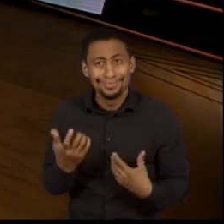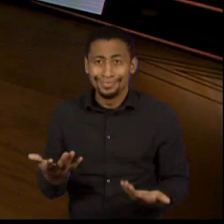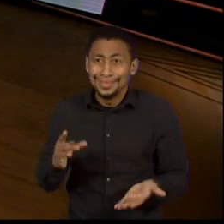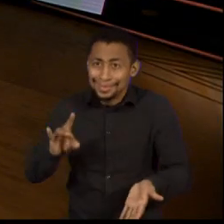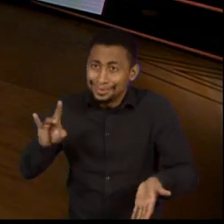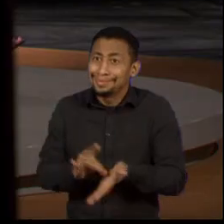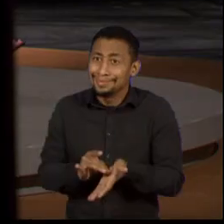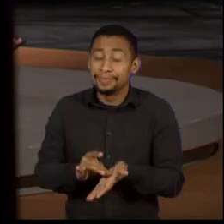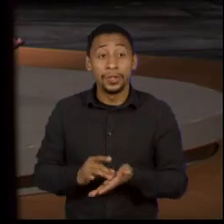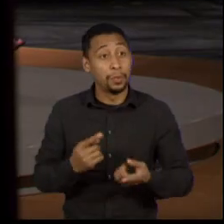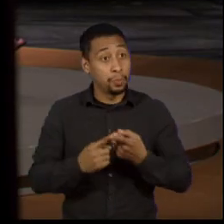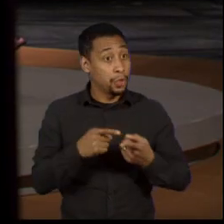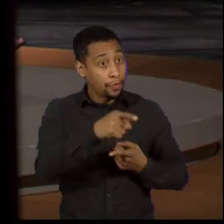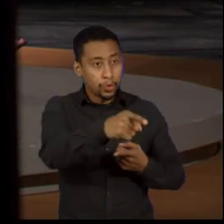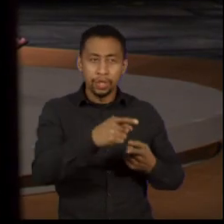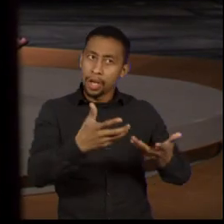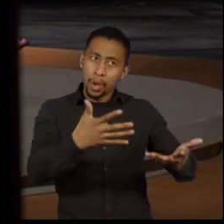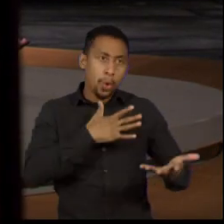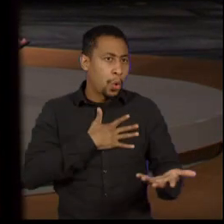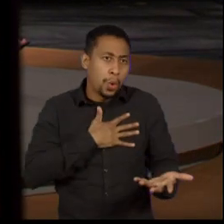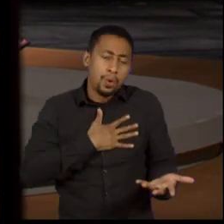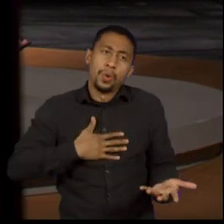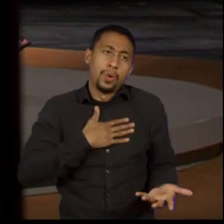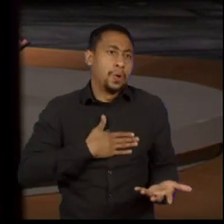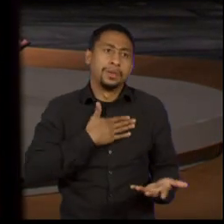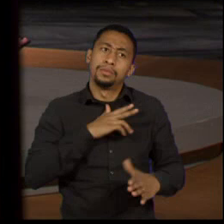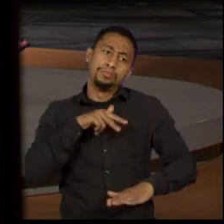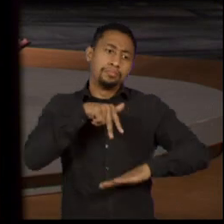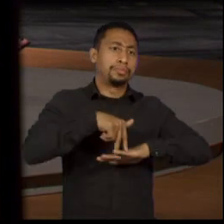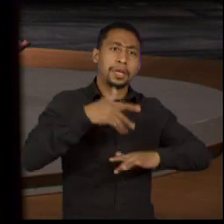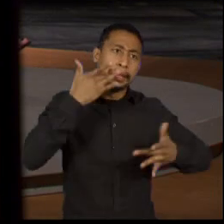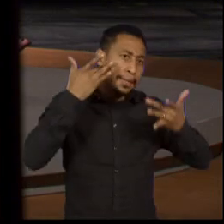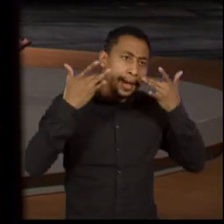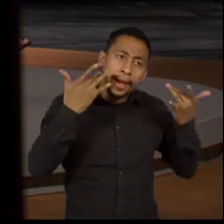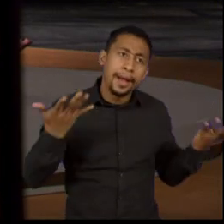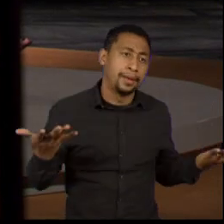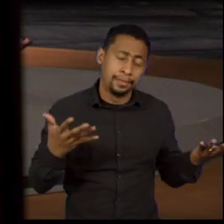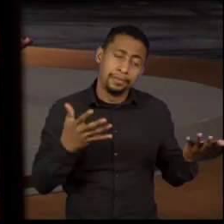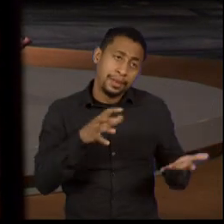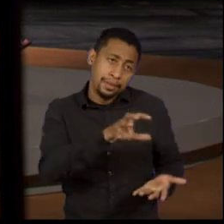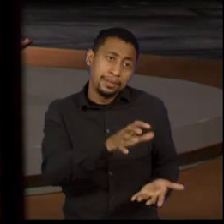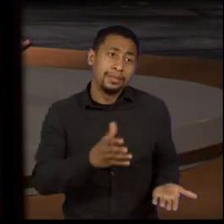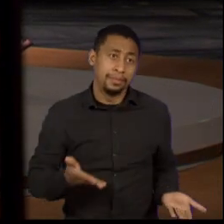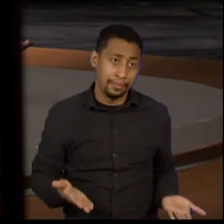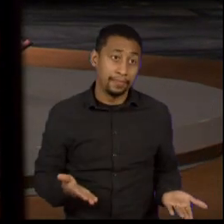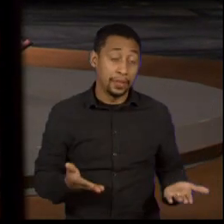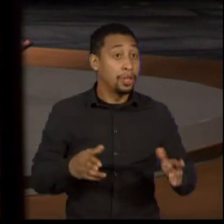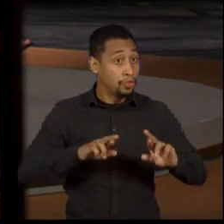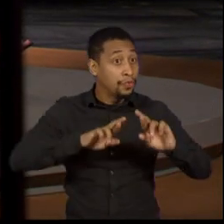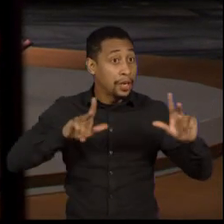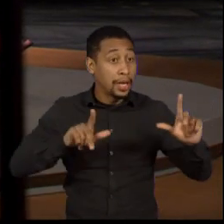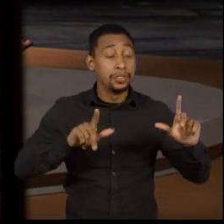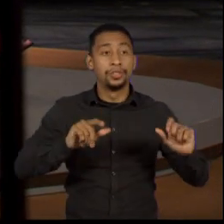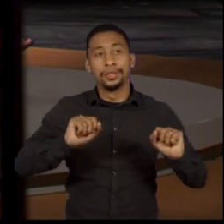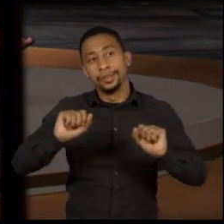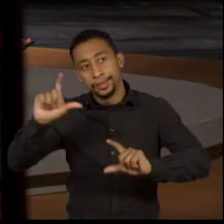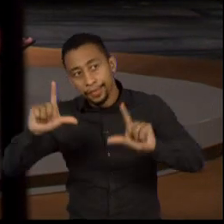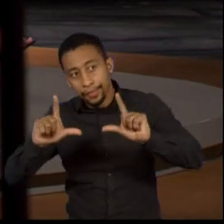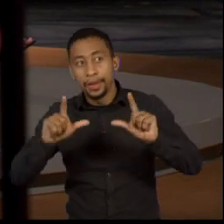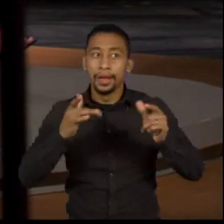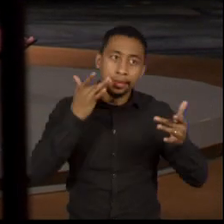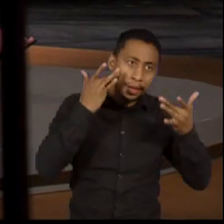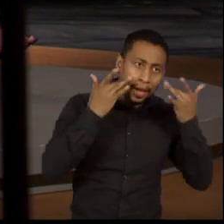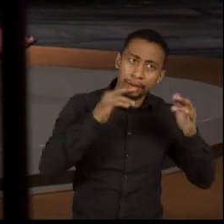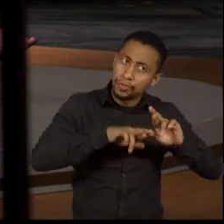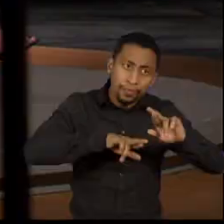você é uma mulher de teatro, né? Eu acho que tem esse choque que tem uma diferença muito grande, né? Mas...